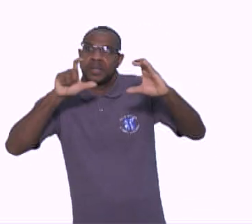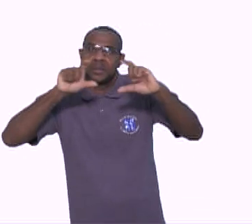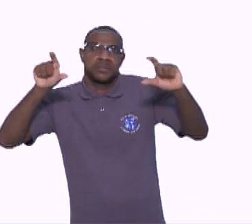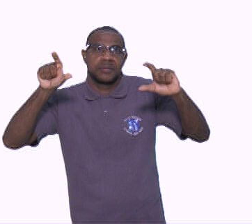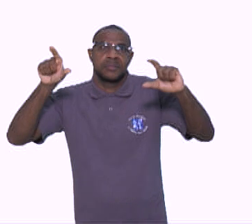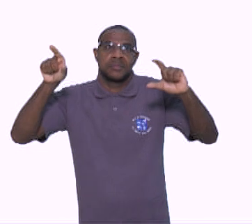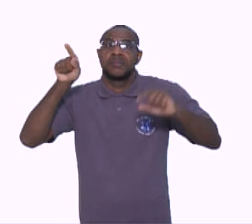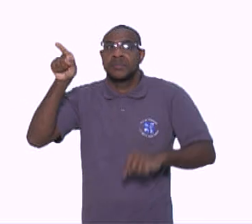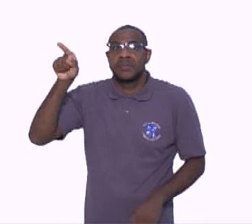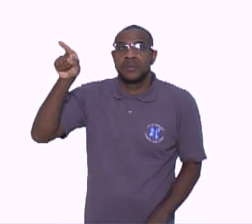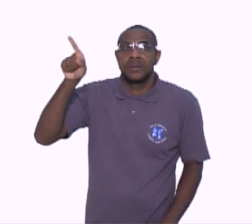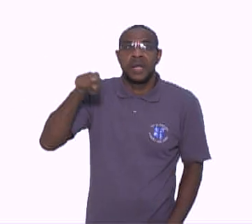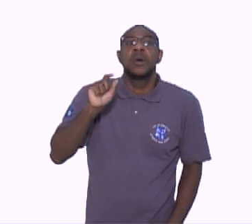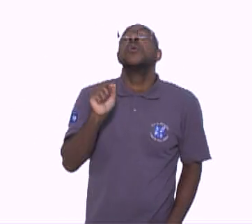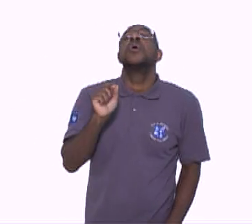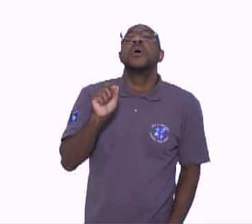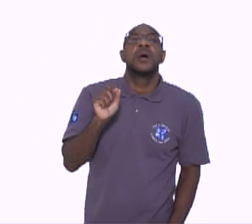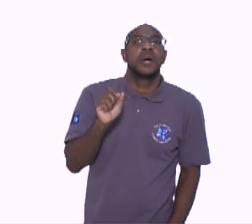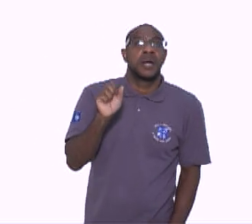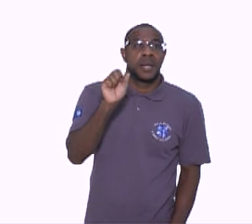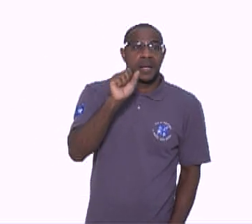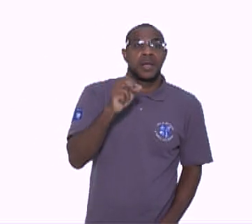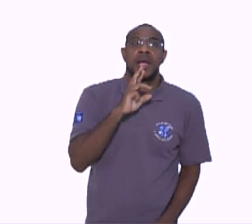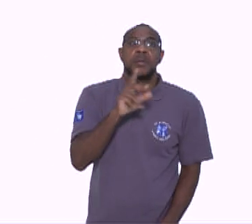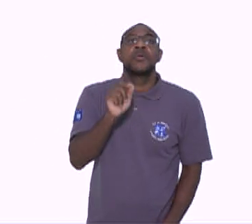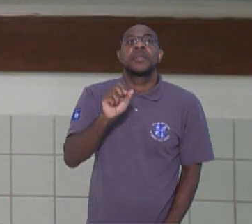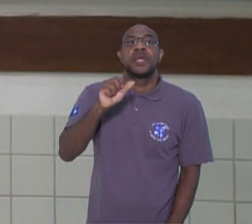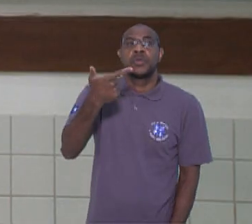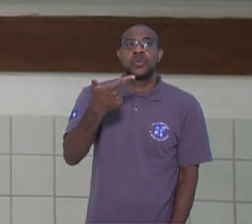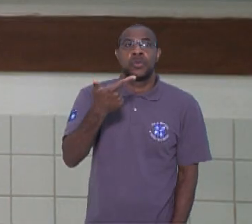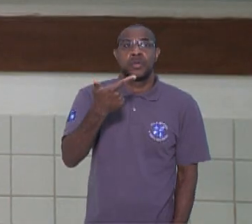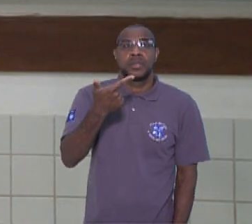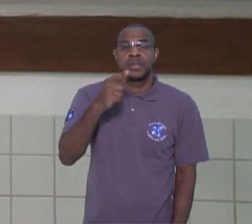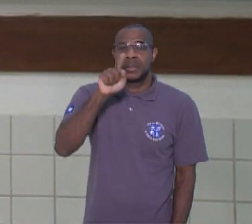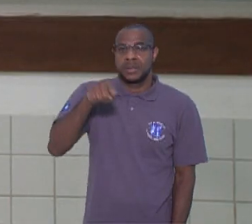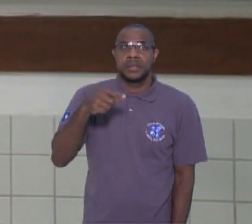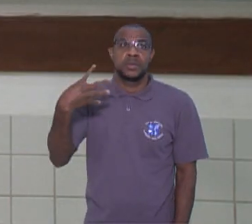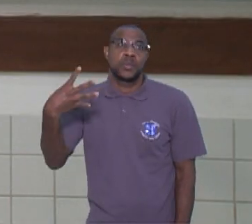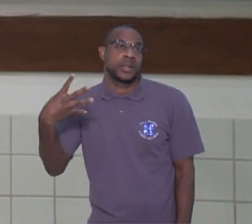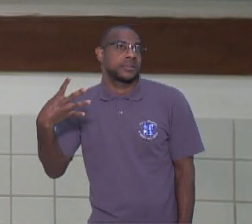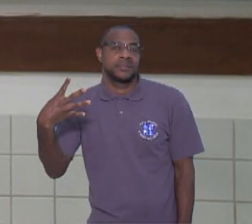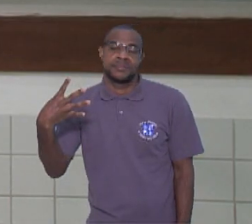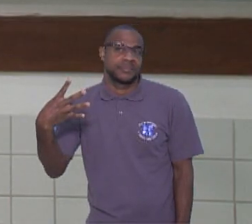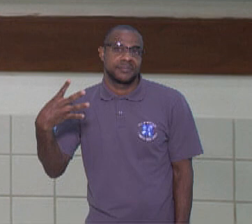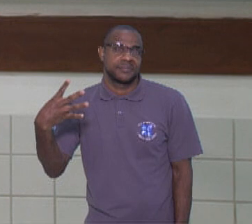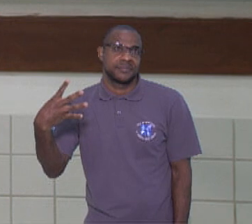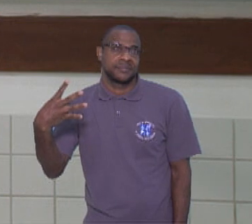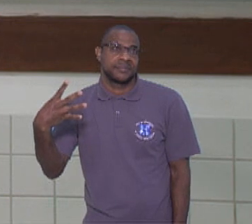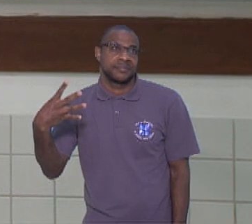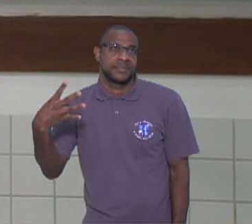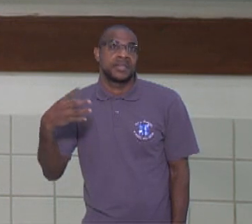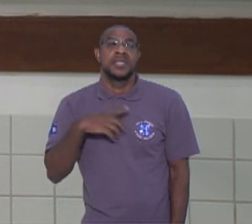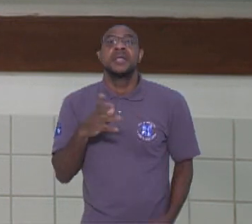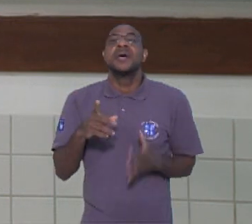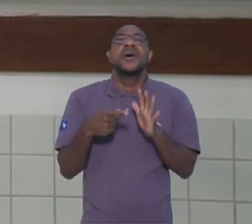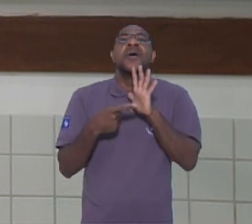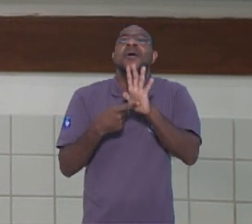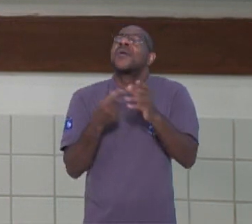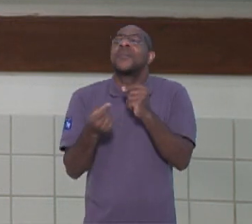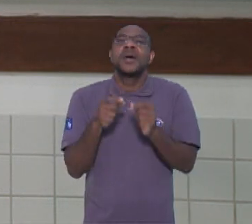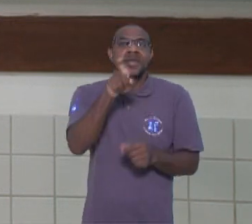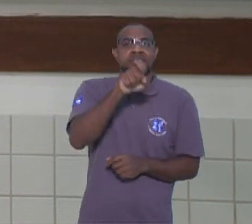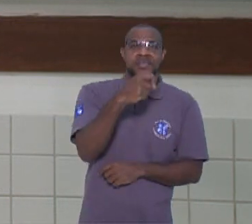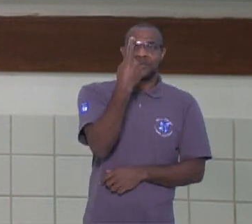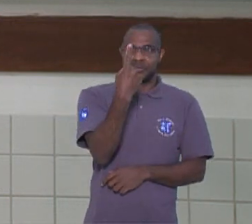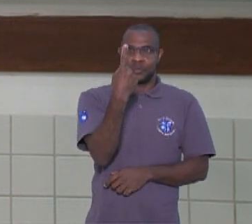são simplesmente o valor de 2 e 4. Você pode colocar na ordem, tá bom? Também conhecida como x1 e x2.